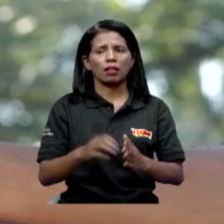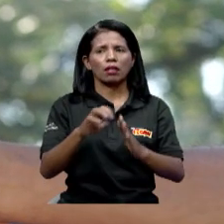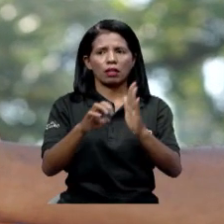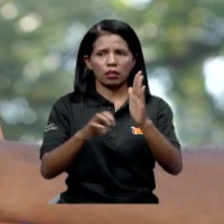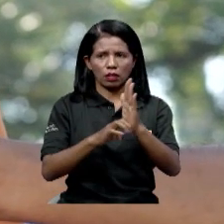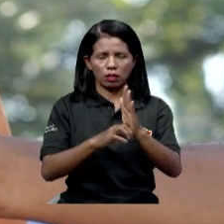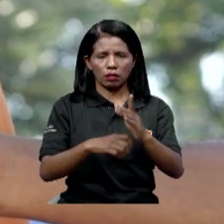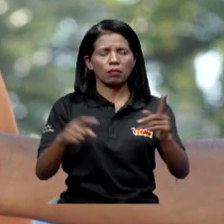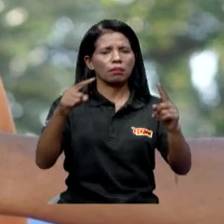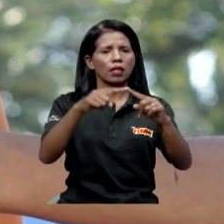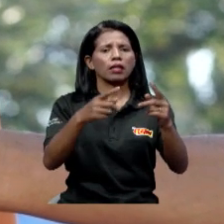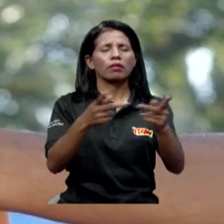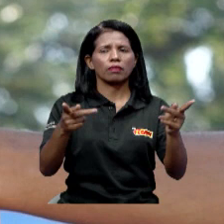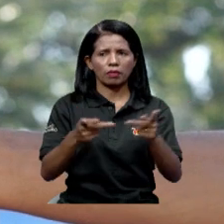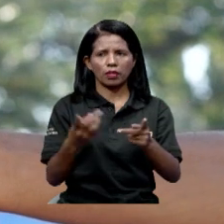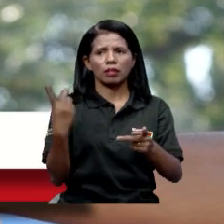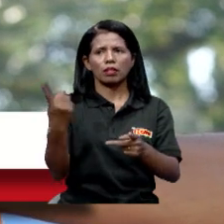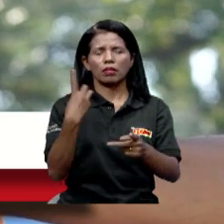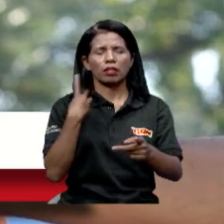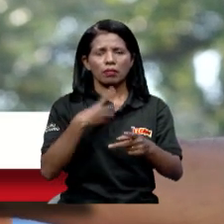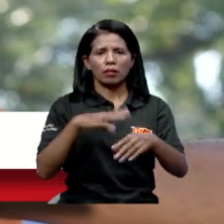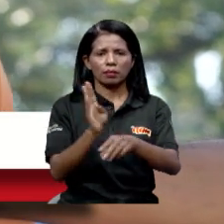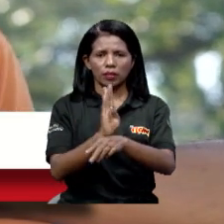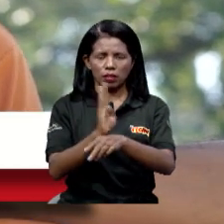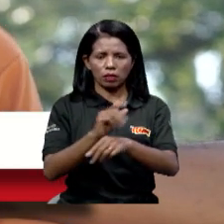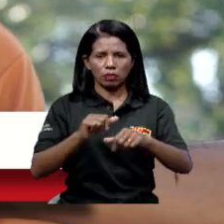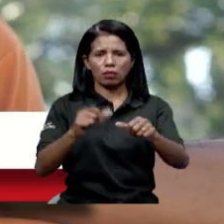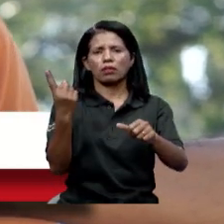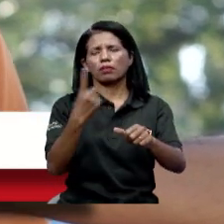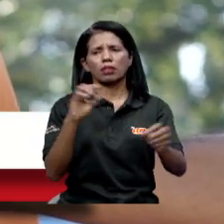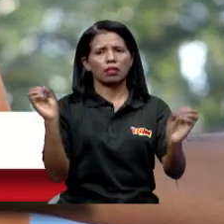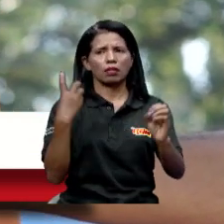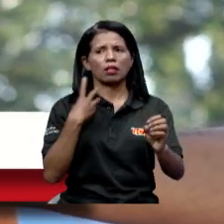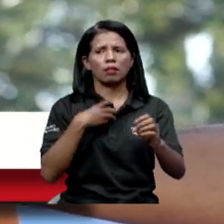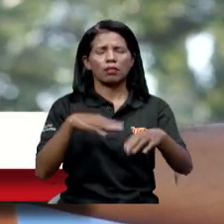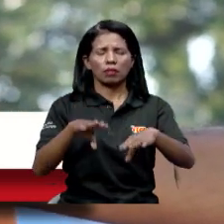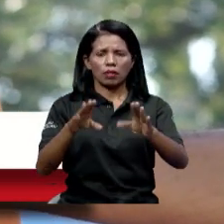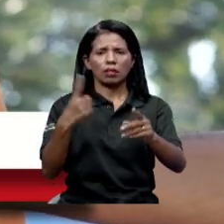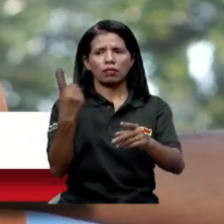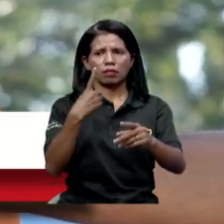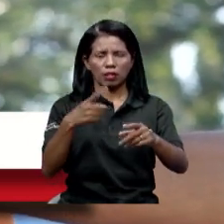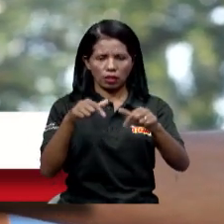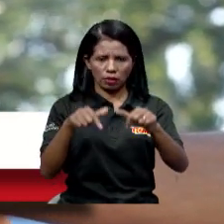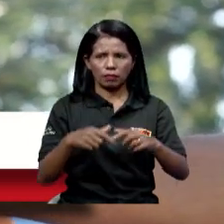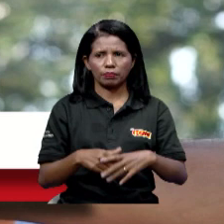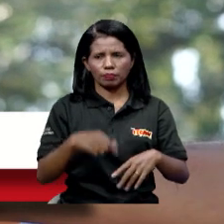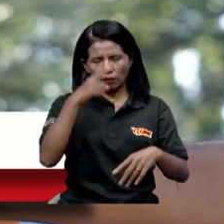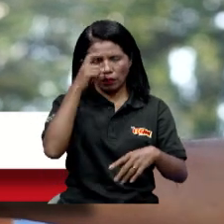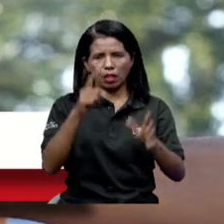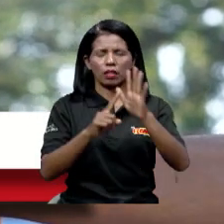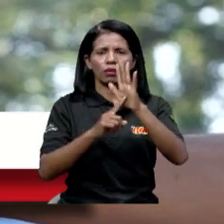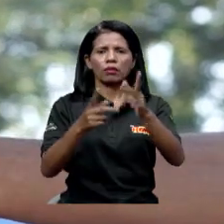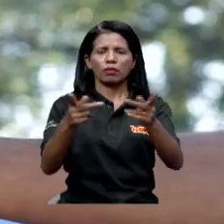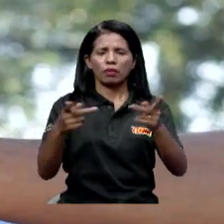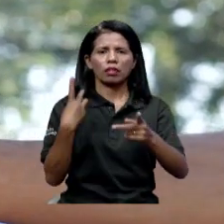que pai ela fatir o pam na fatam no negócio lá na fatin bele se na fatam se na mas na fatin trotoar leten na fatin tamba aturo fatin be